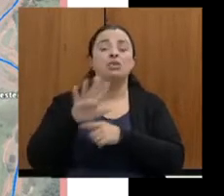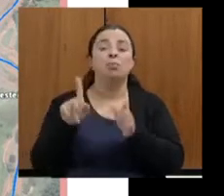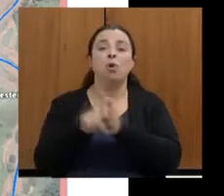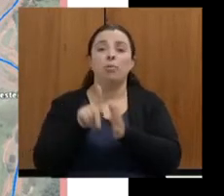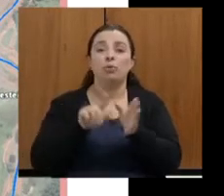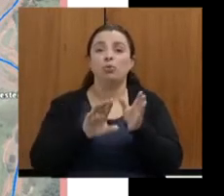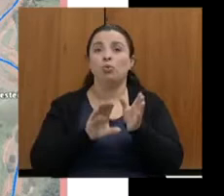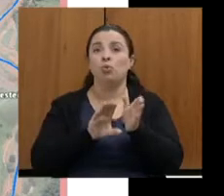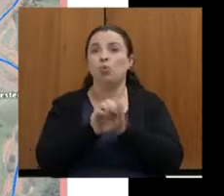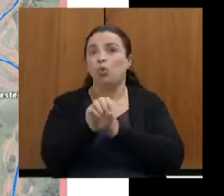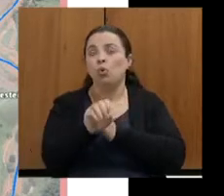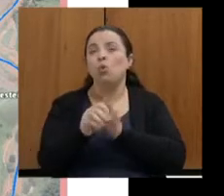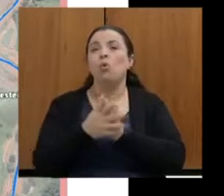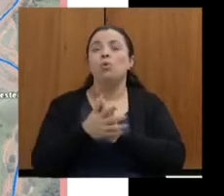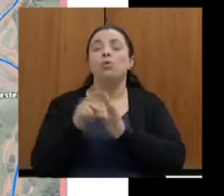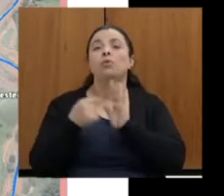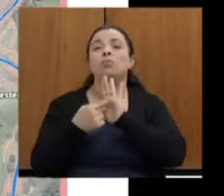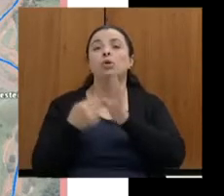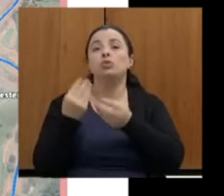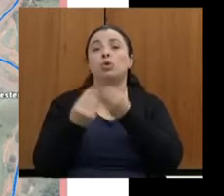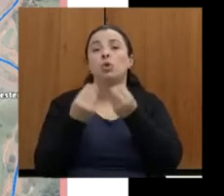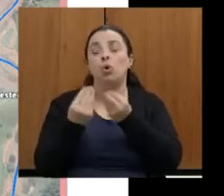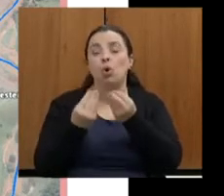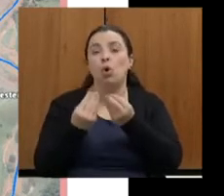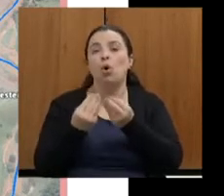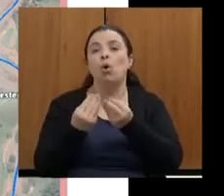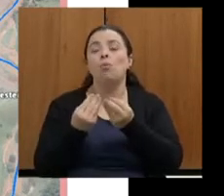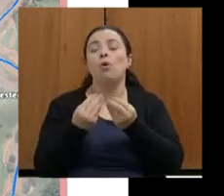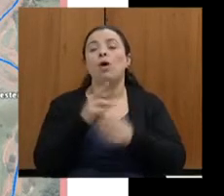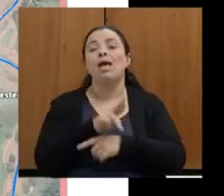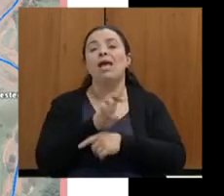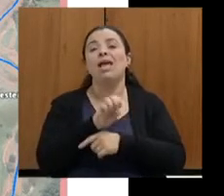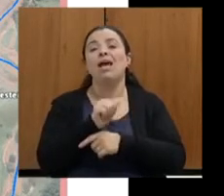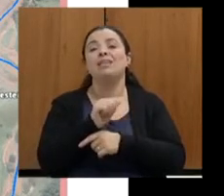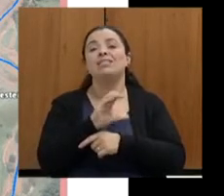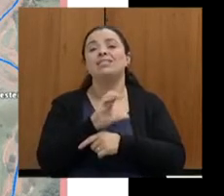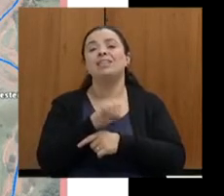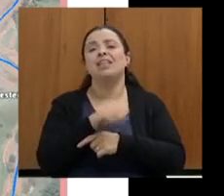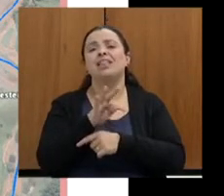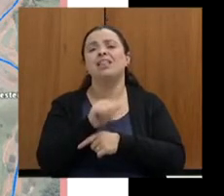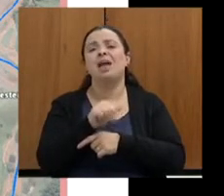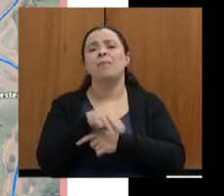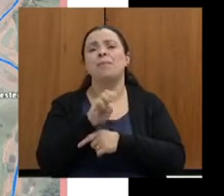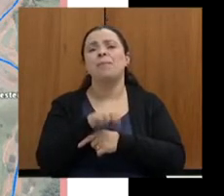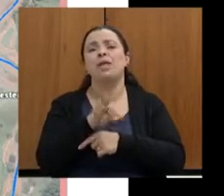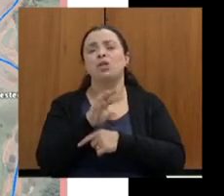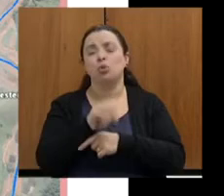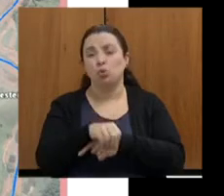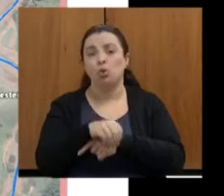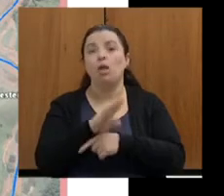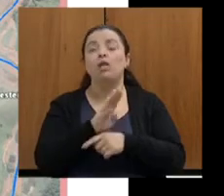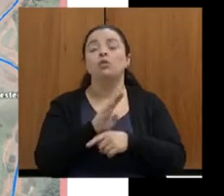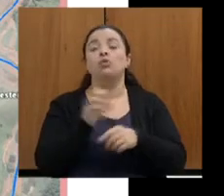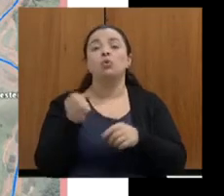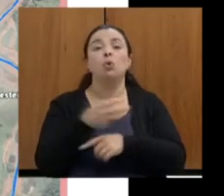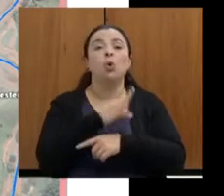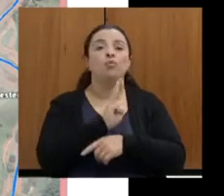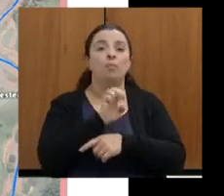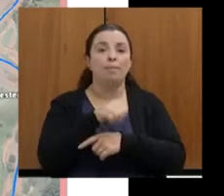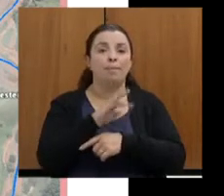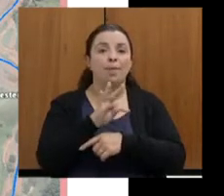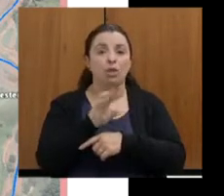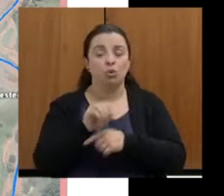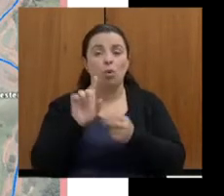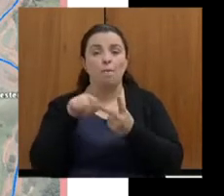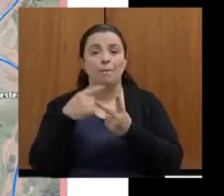do assentamento de Bento do novo Bento do novo Paracatu e também é de Gesteira né da nova